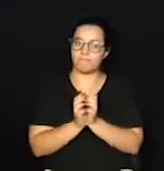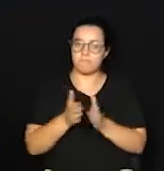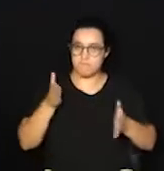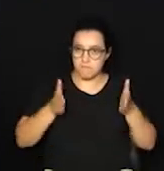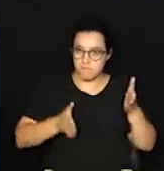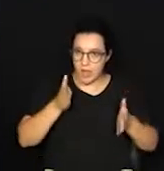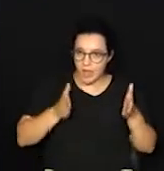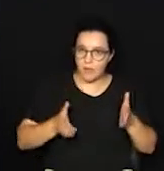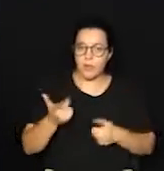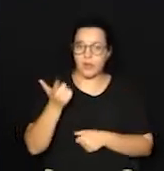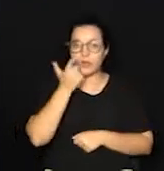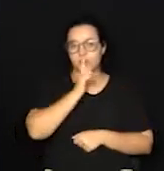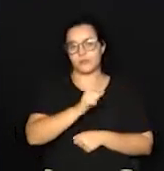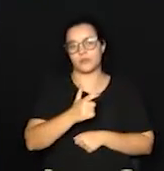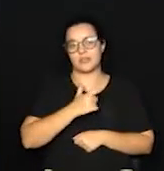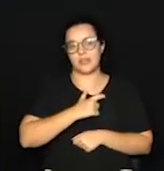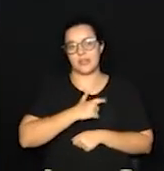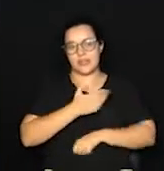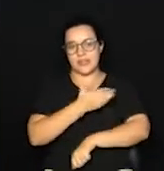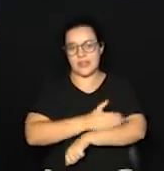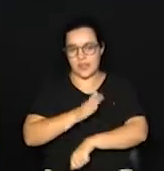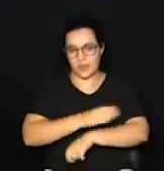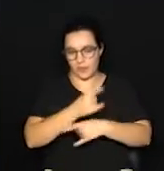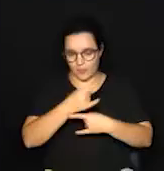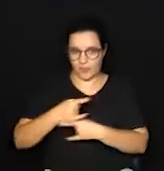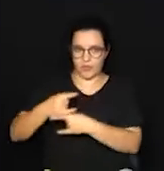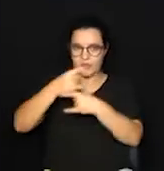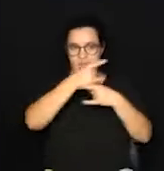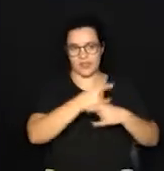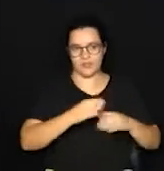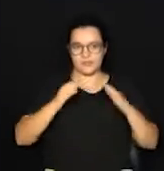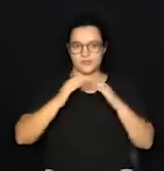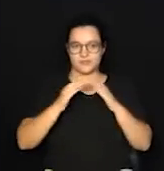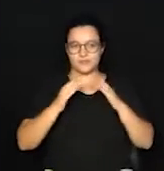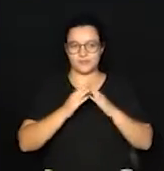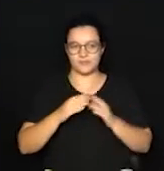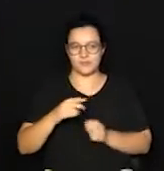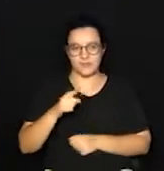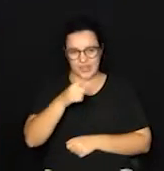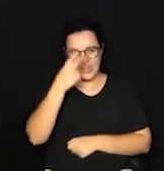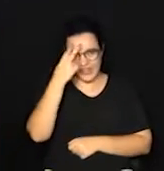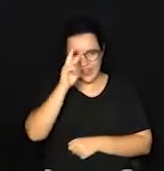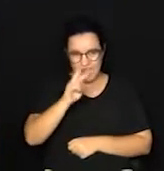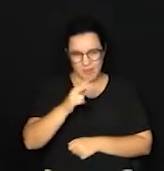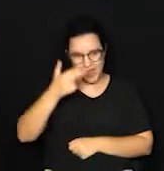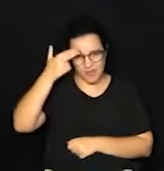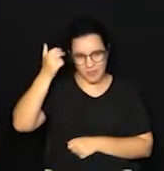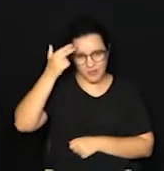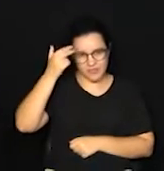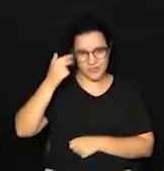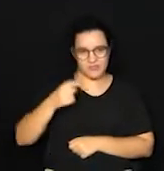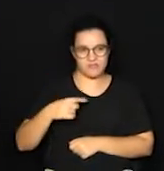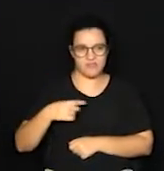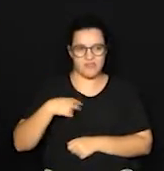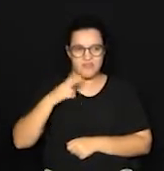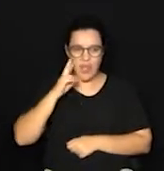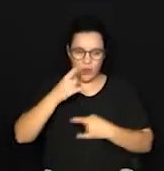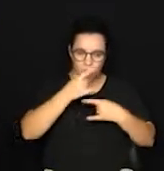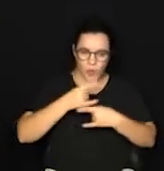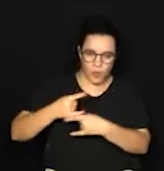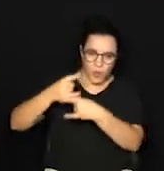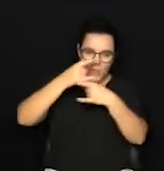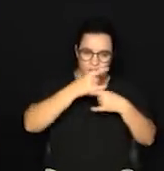período de pandemia, com um treinamento online. A gente acompanhou, Gabriel, não sei se você lembra, ela fica vendo as meninas pelo